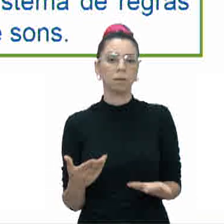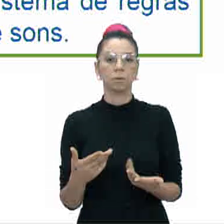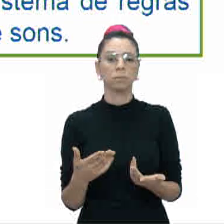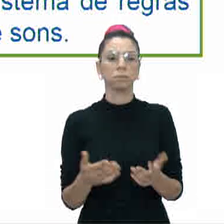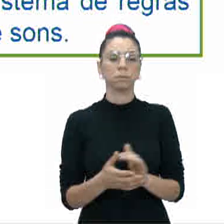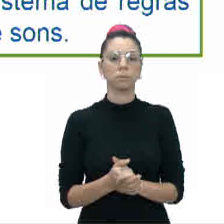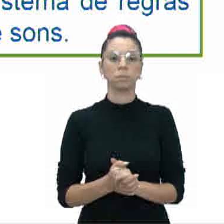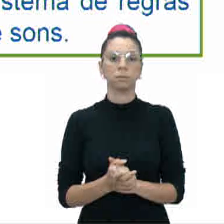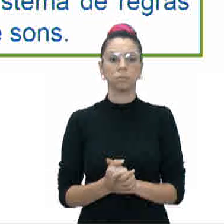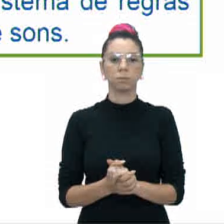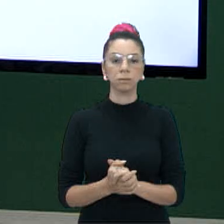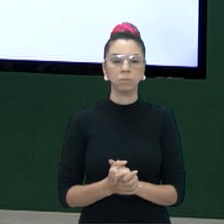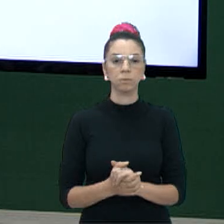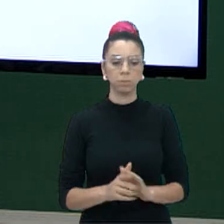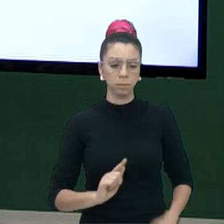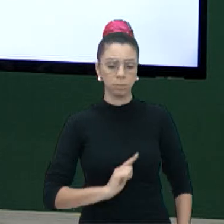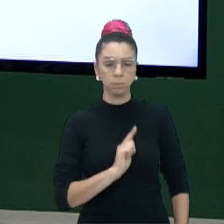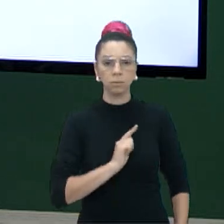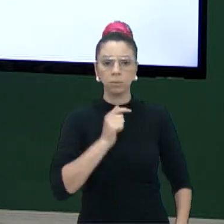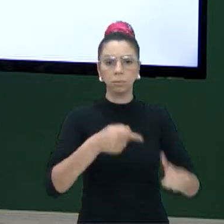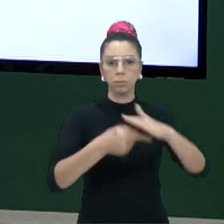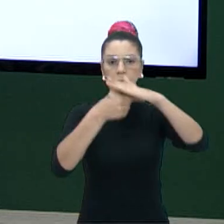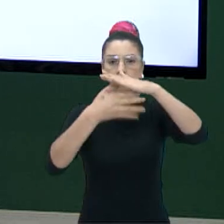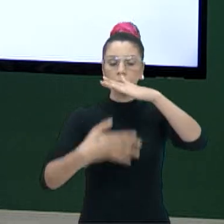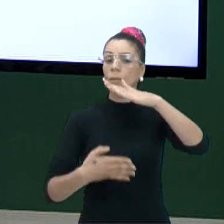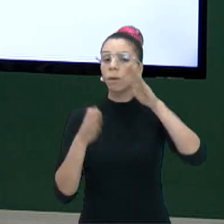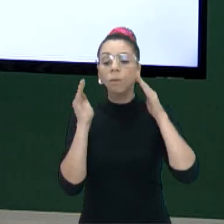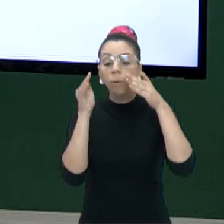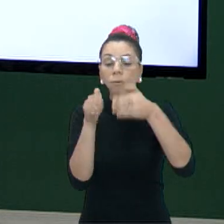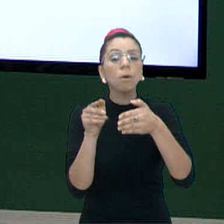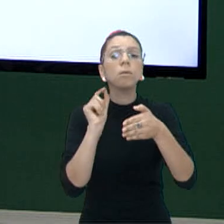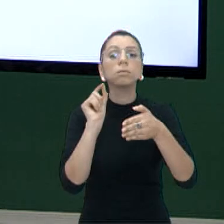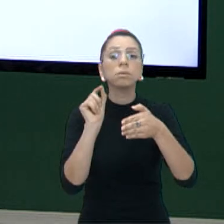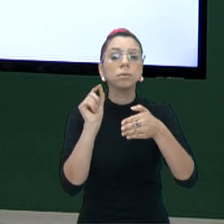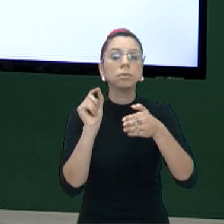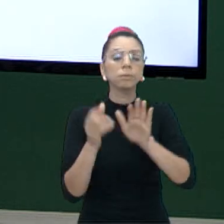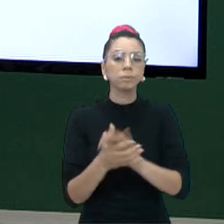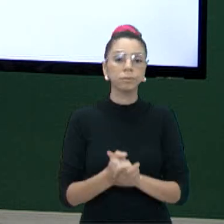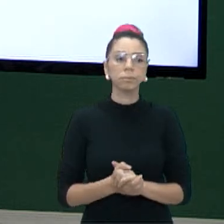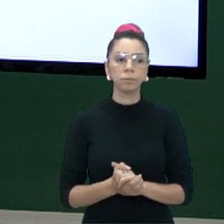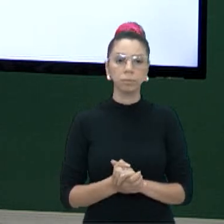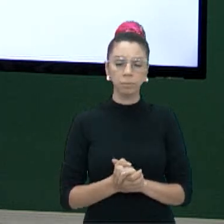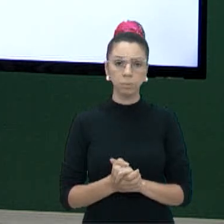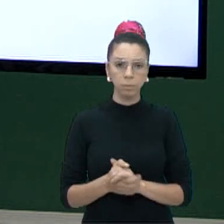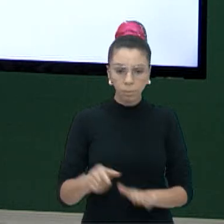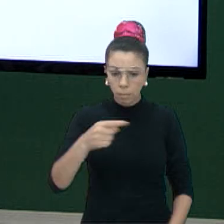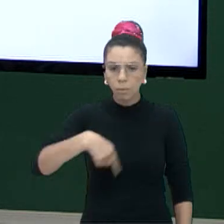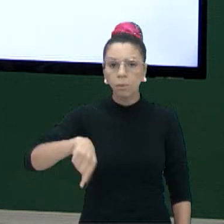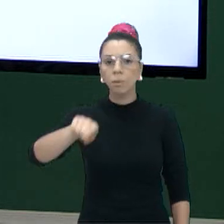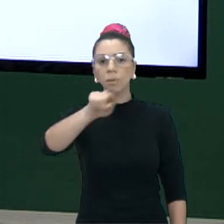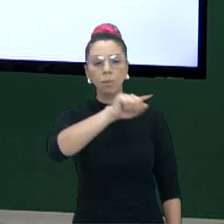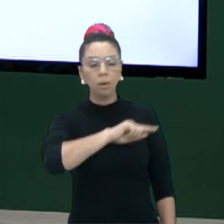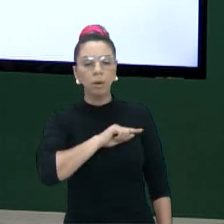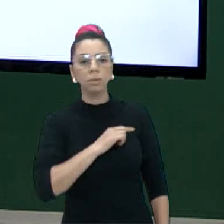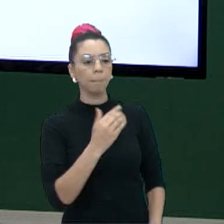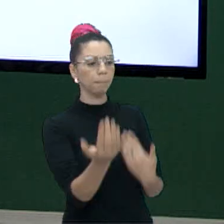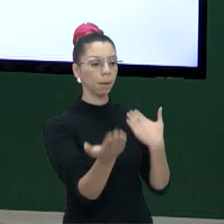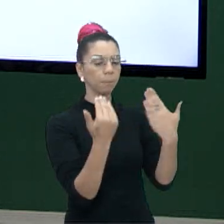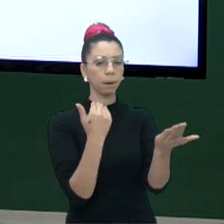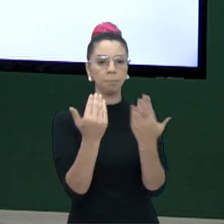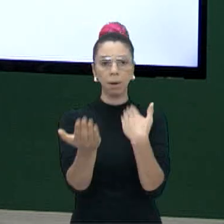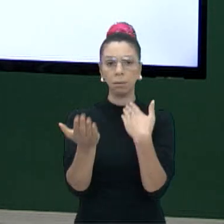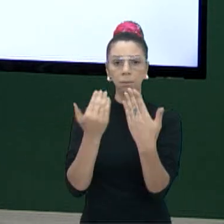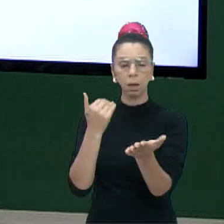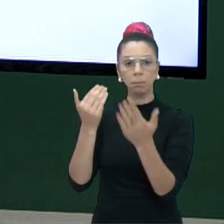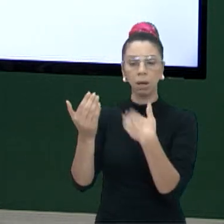falando da gramática gerativa do Chomsky, qual que é o foco? O seguinte, moçada, nós aqui falando, nós temos